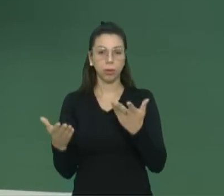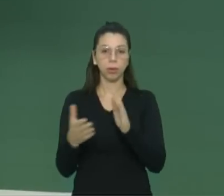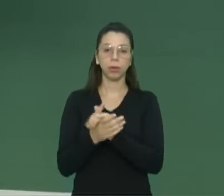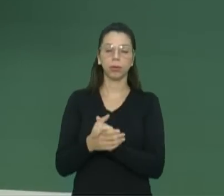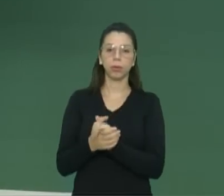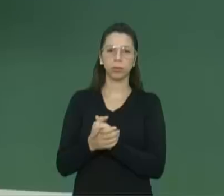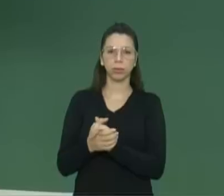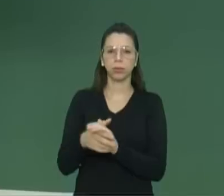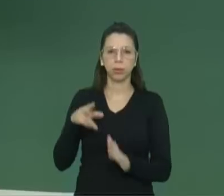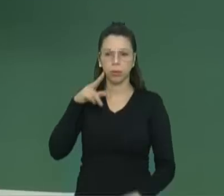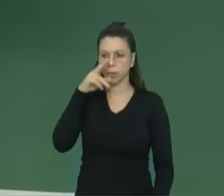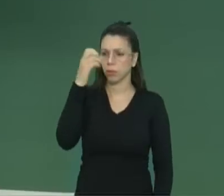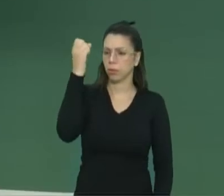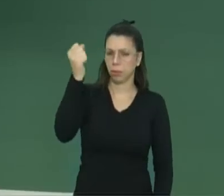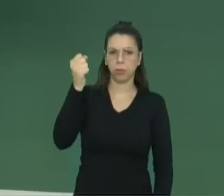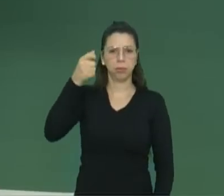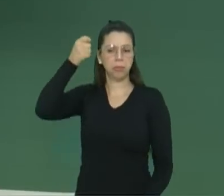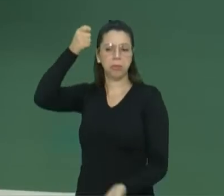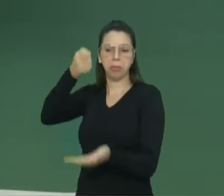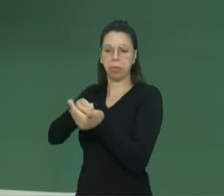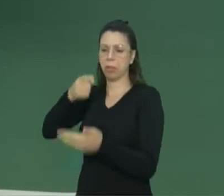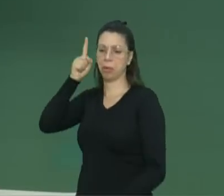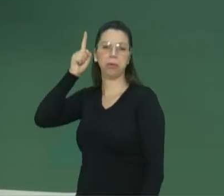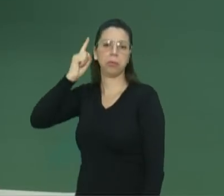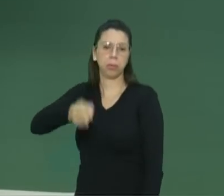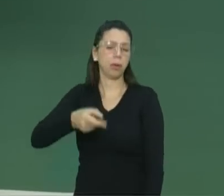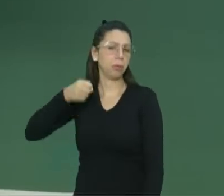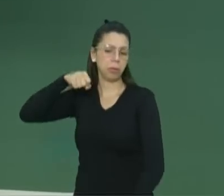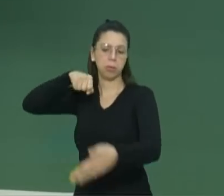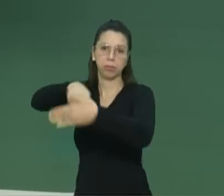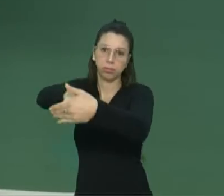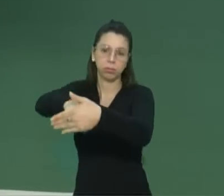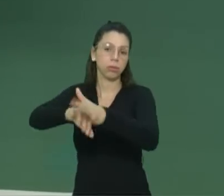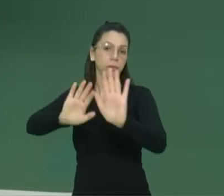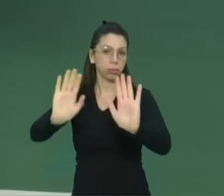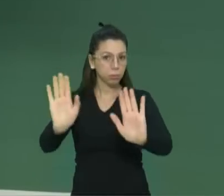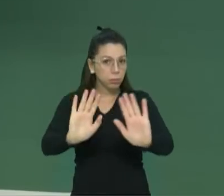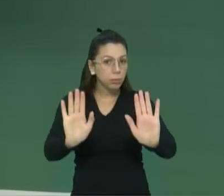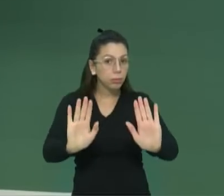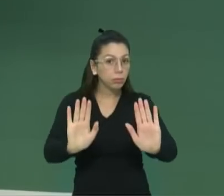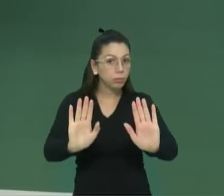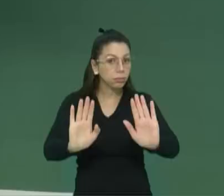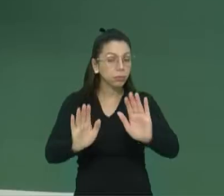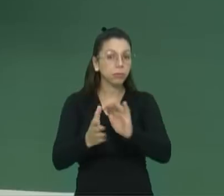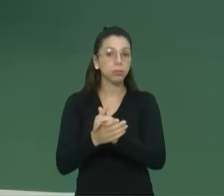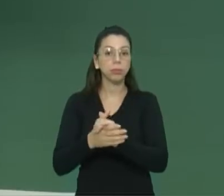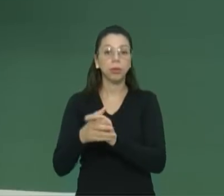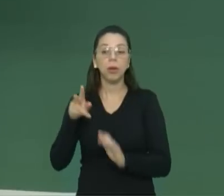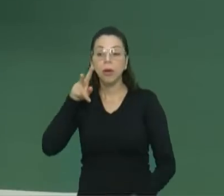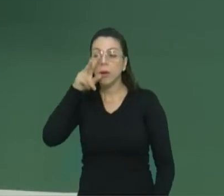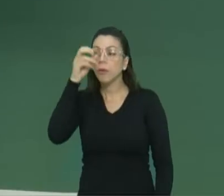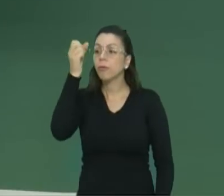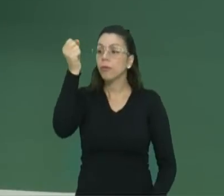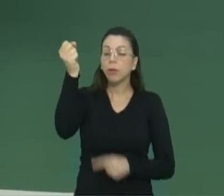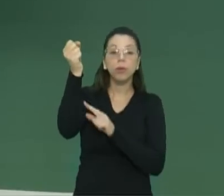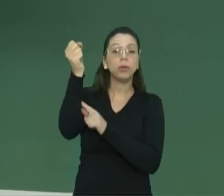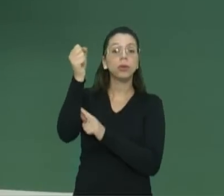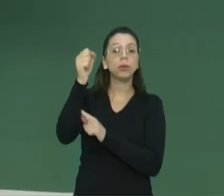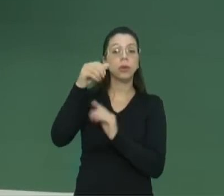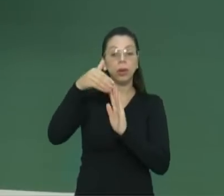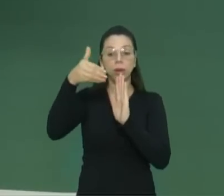força somente como a força bruta, né? Dar uma pancada ou alguma coisa do gênero. Mas não, força é tudo aquilo que me